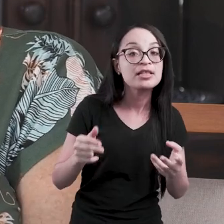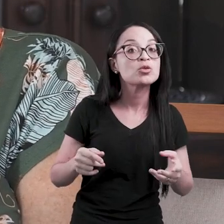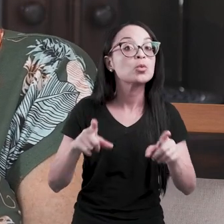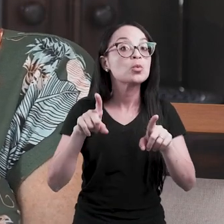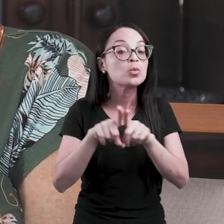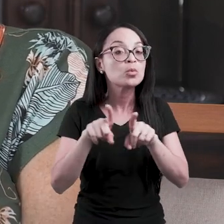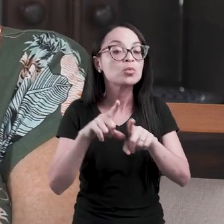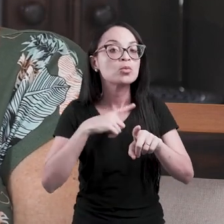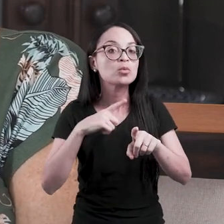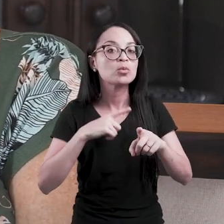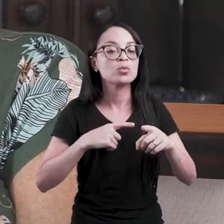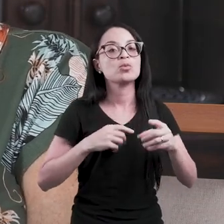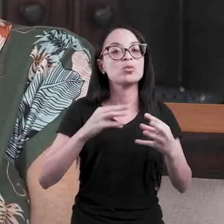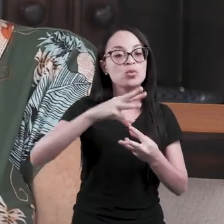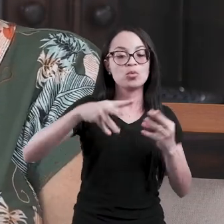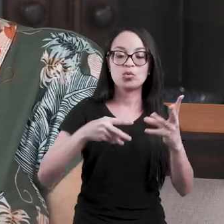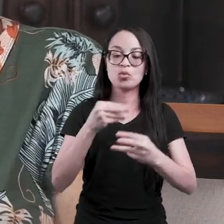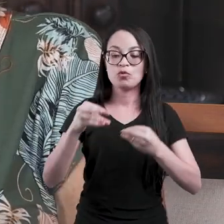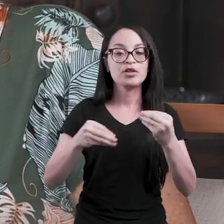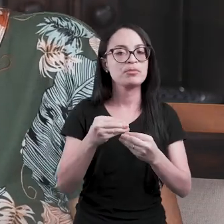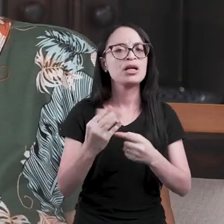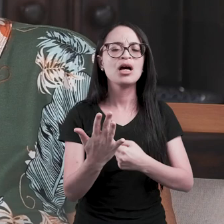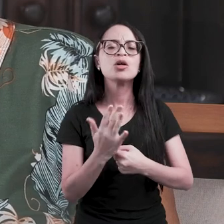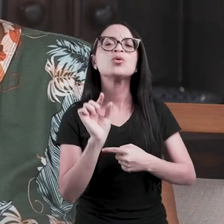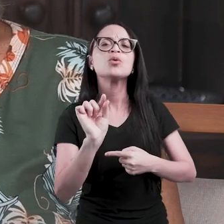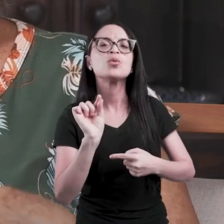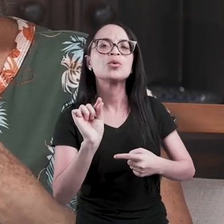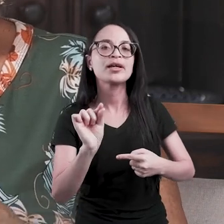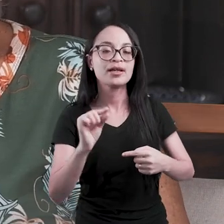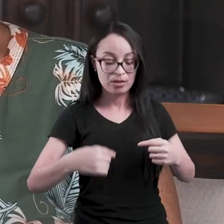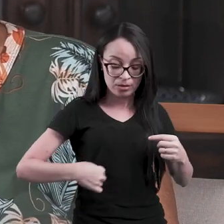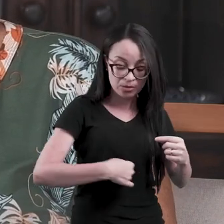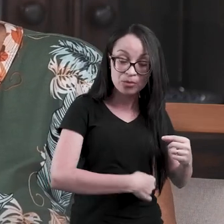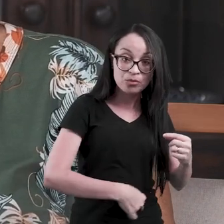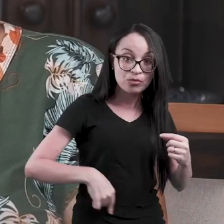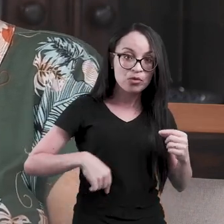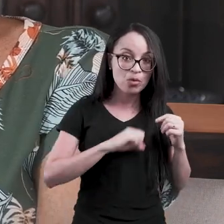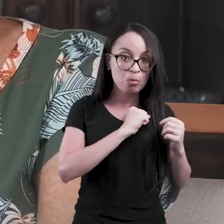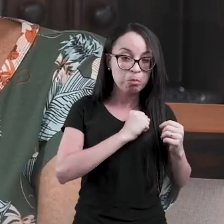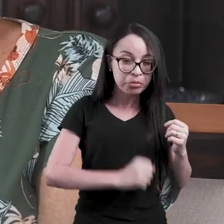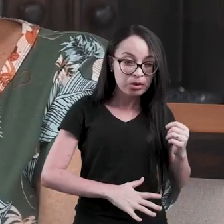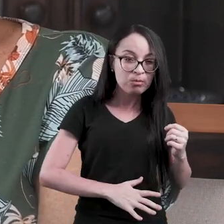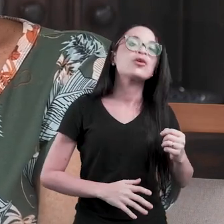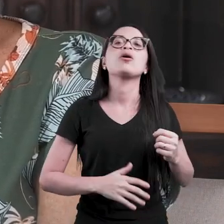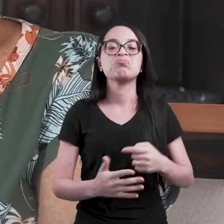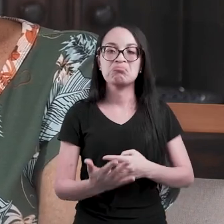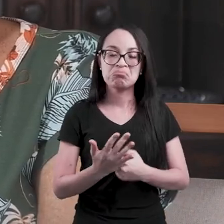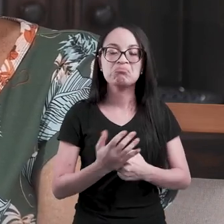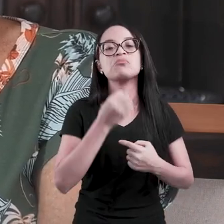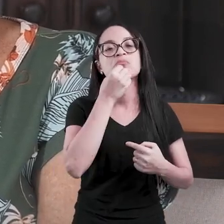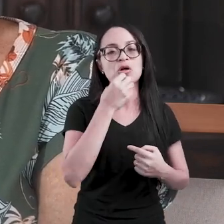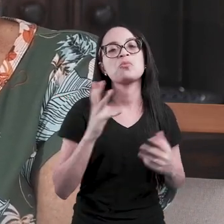em fibras alimentares, de ajudar na boa digestão, né? No trânsito intestinal. É, o milho, ele tem